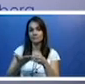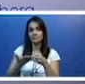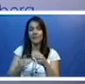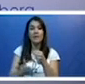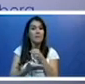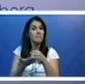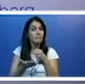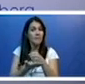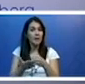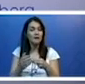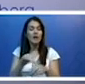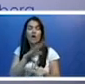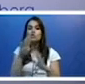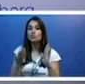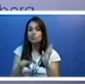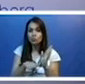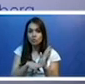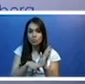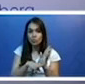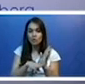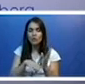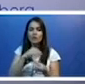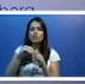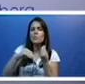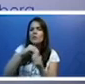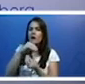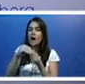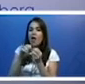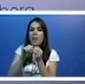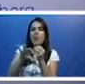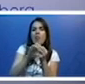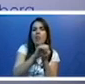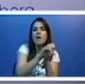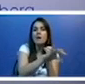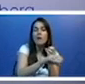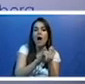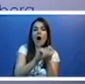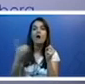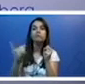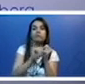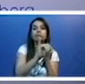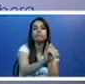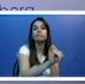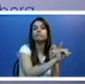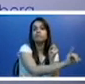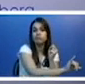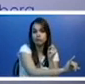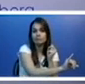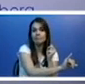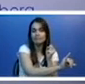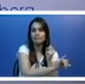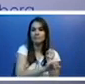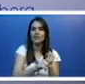toda substância que em solução aquosa libera como único ânion o OH-. É um grupo, né? Eles